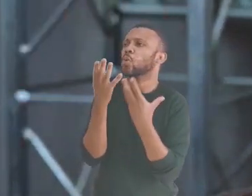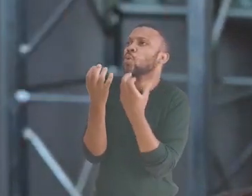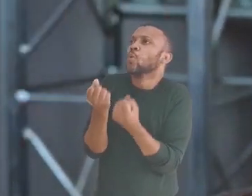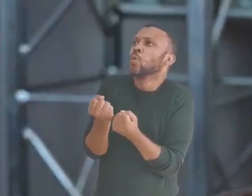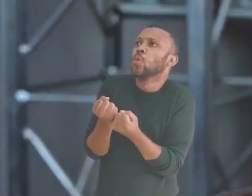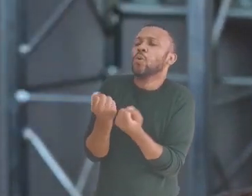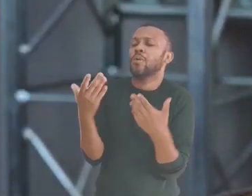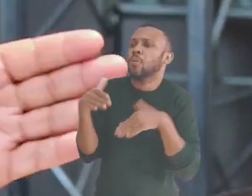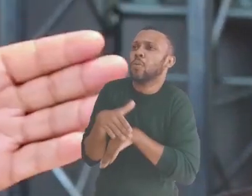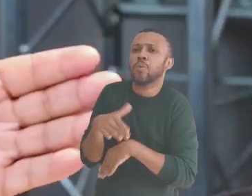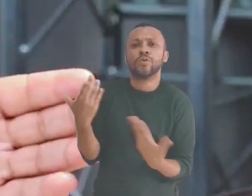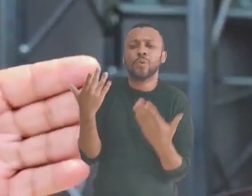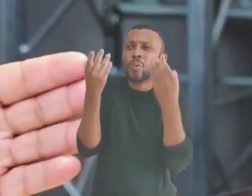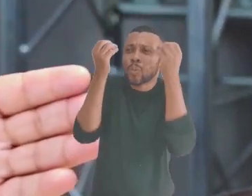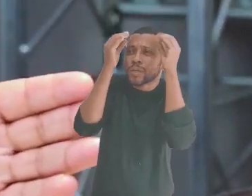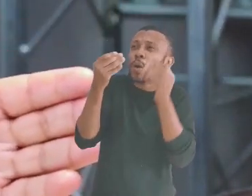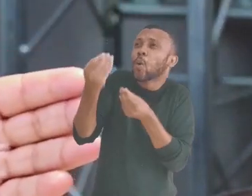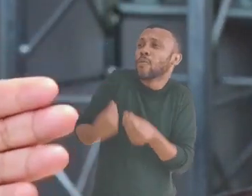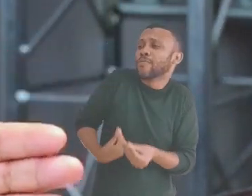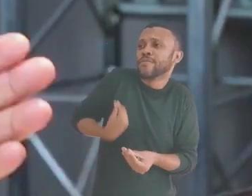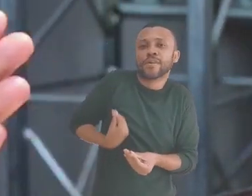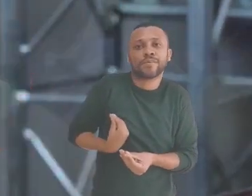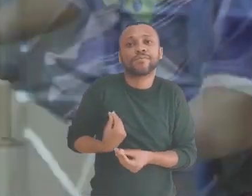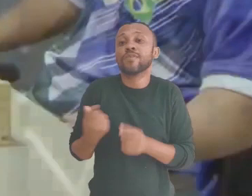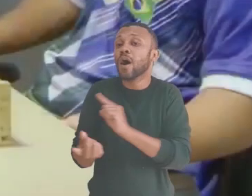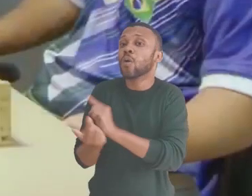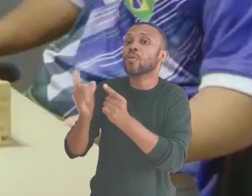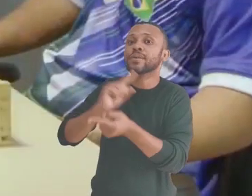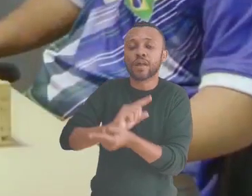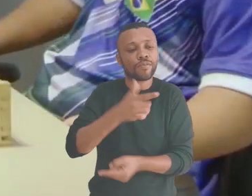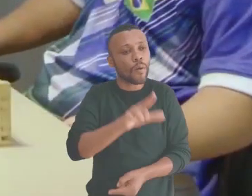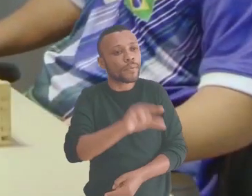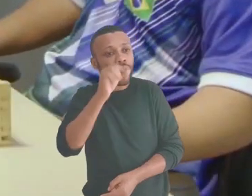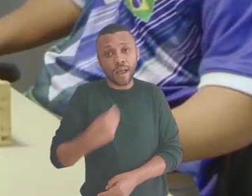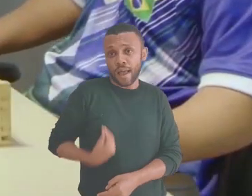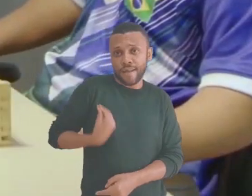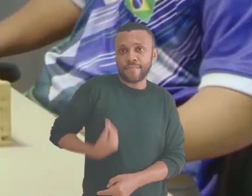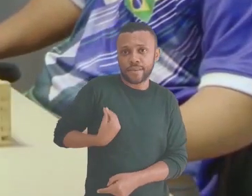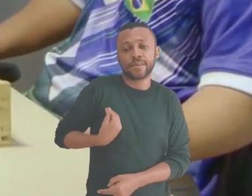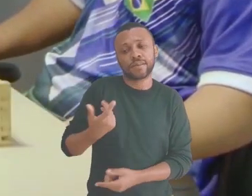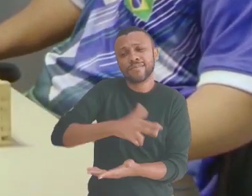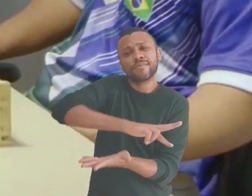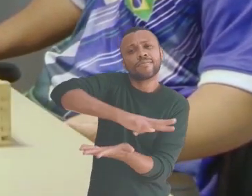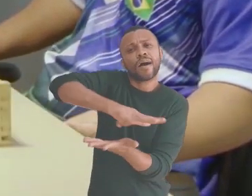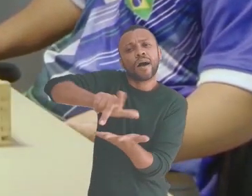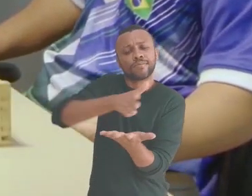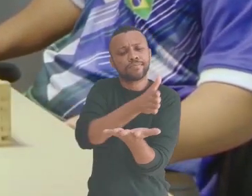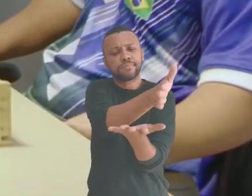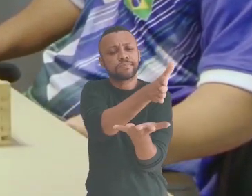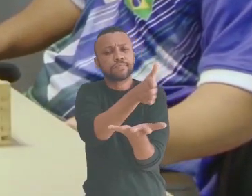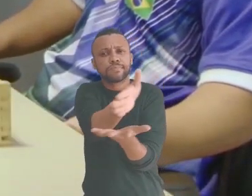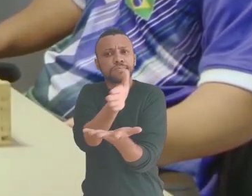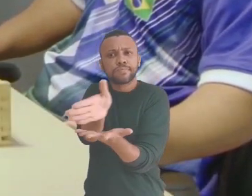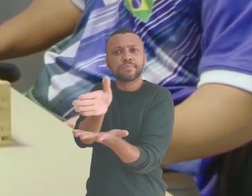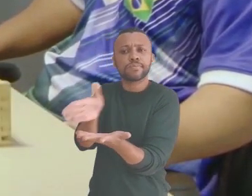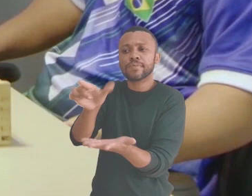saber viver. É o contrário. Foi uma opção. Foi a minha opção. A vida é feita por opções, por caminhos, né? Você seguiu esse caminho